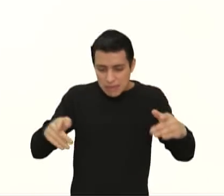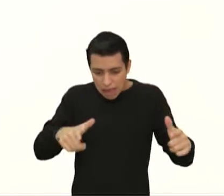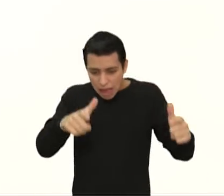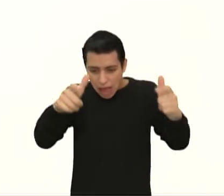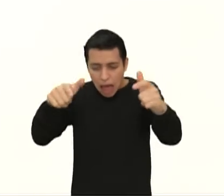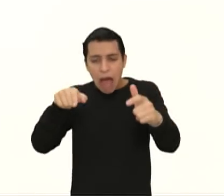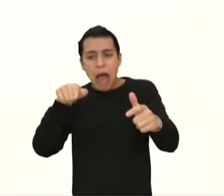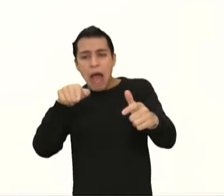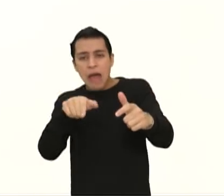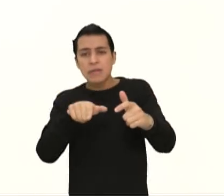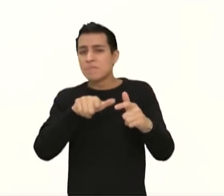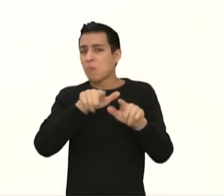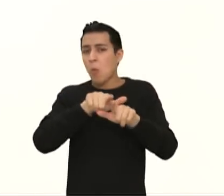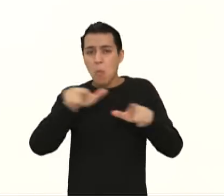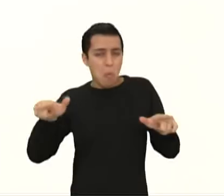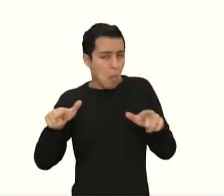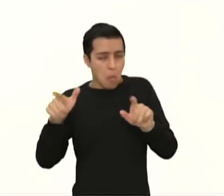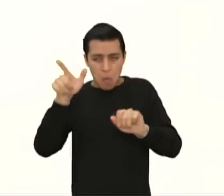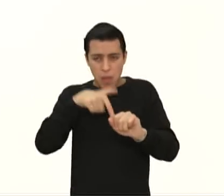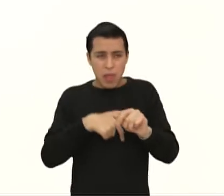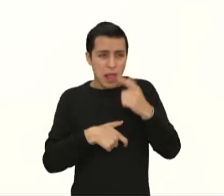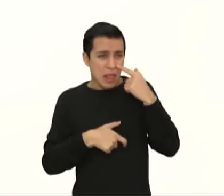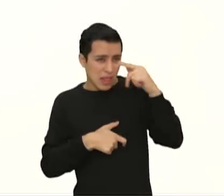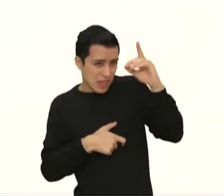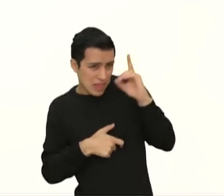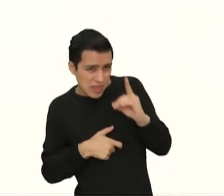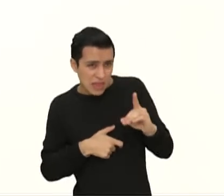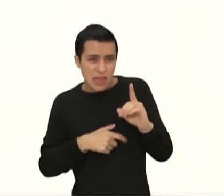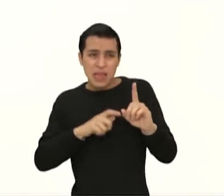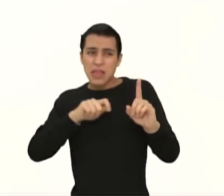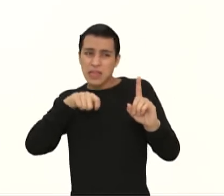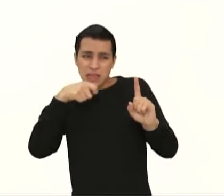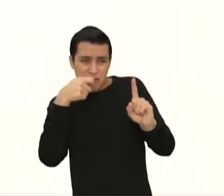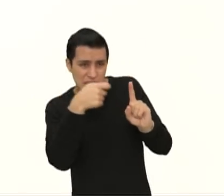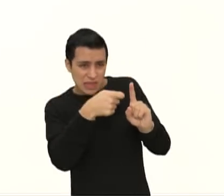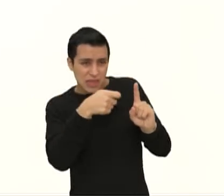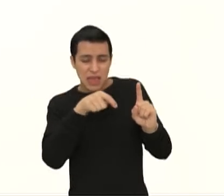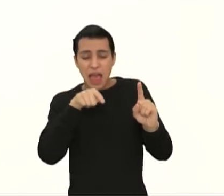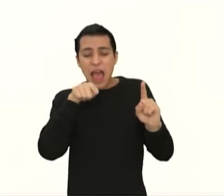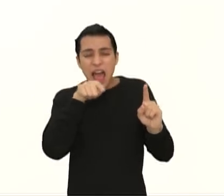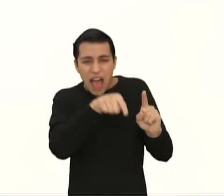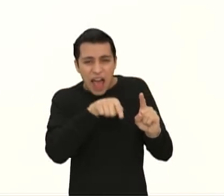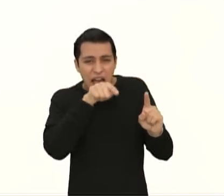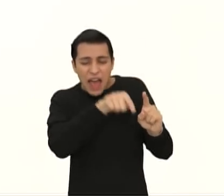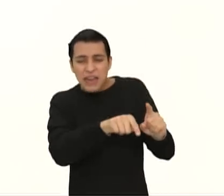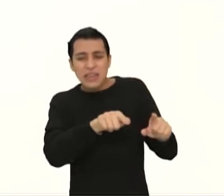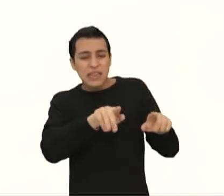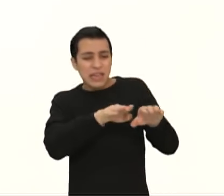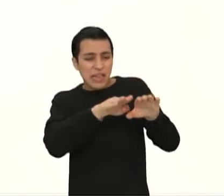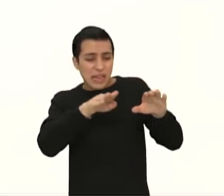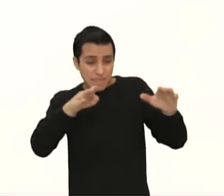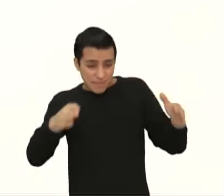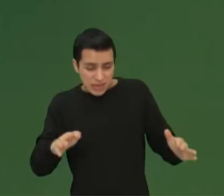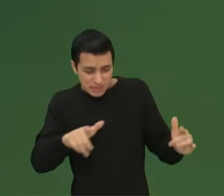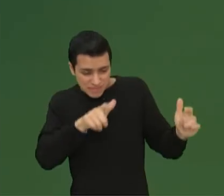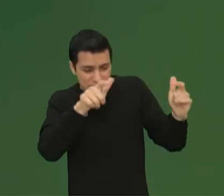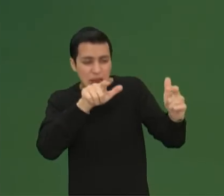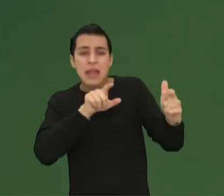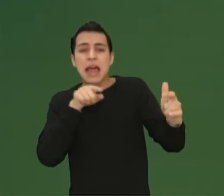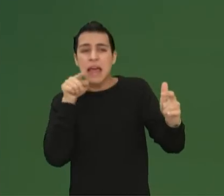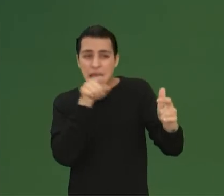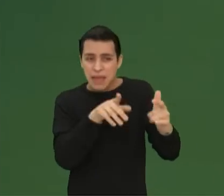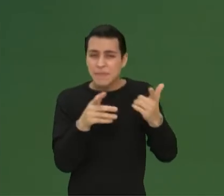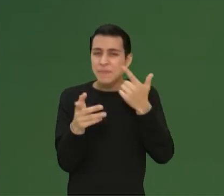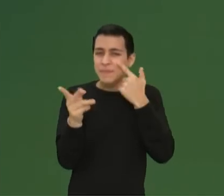Não ocorreu a crase também. Letra D. Refiro-me àquele prato sobre a mesa.